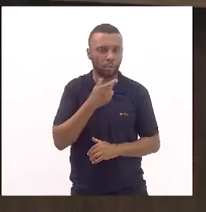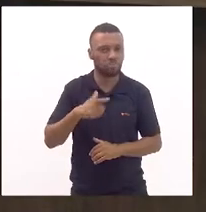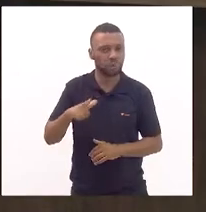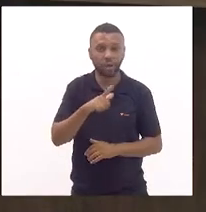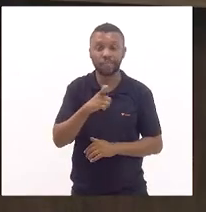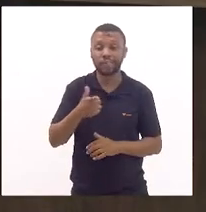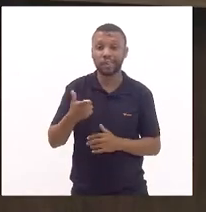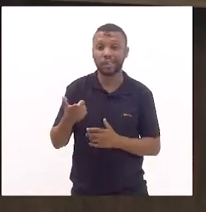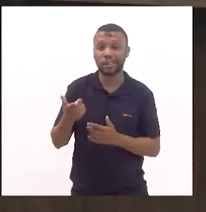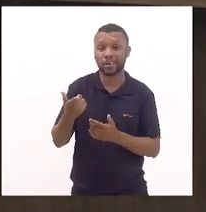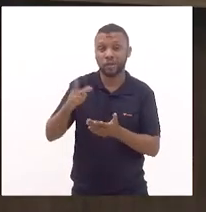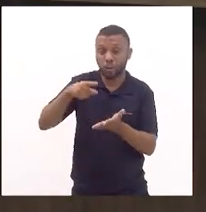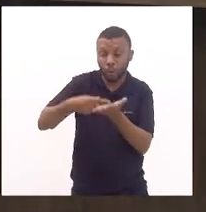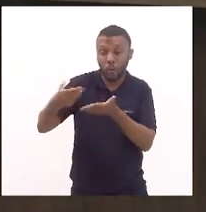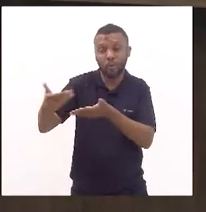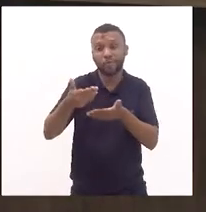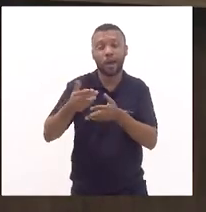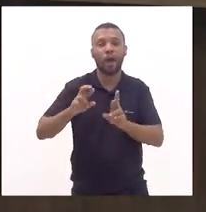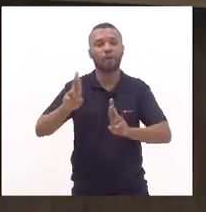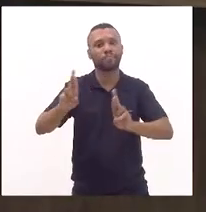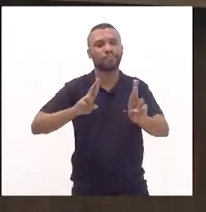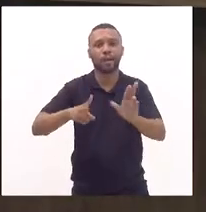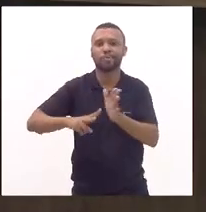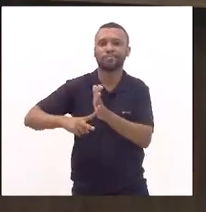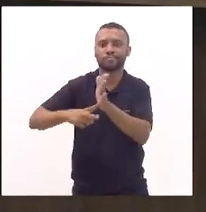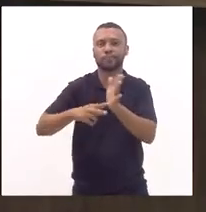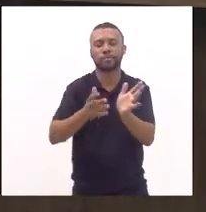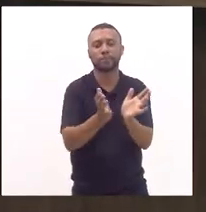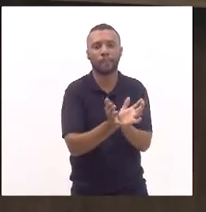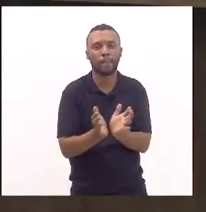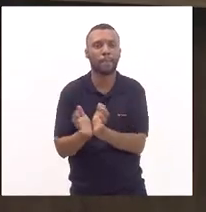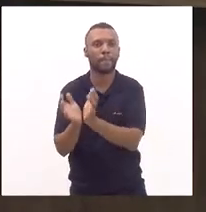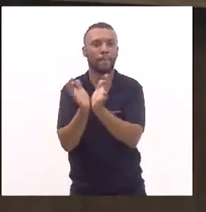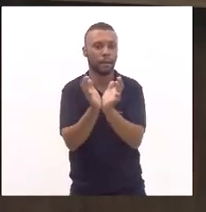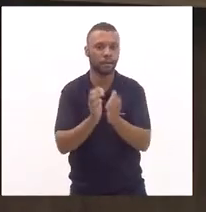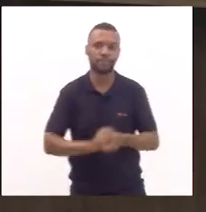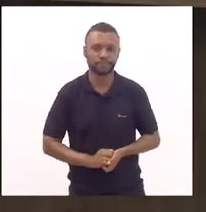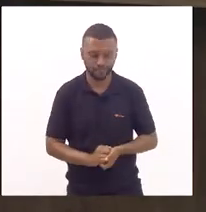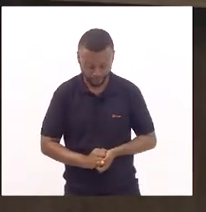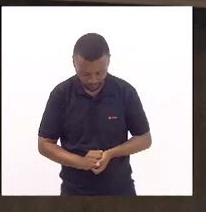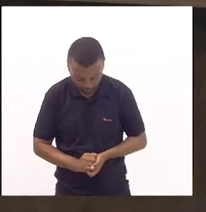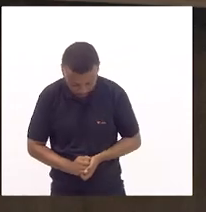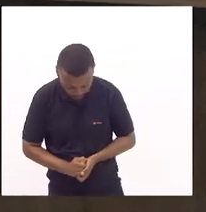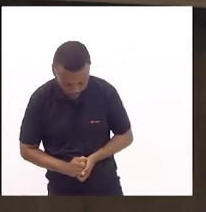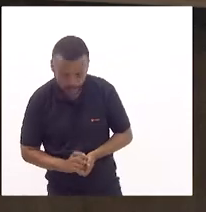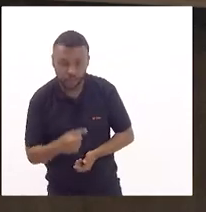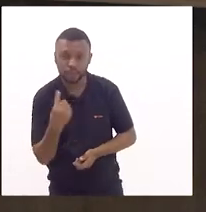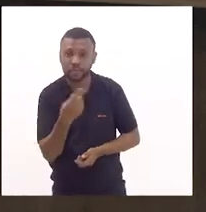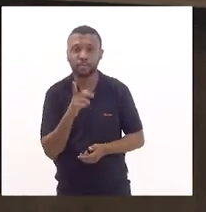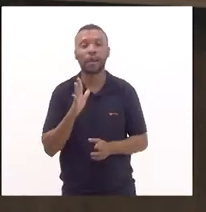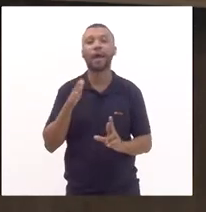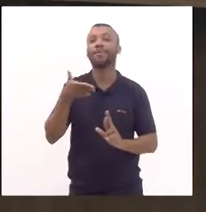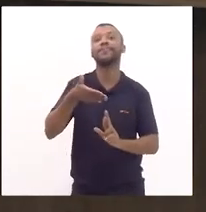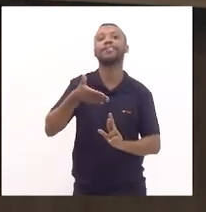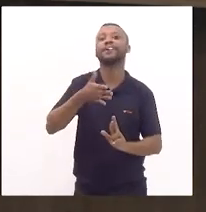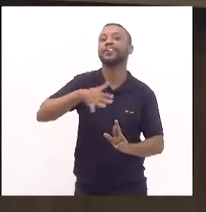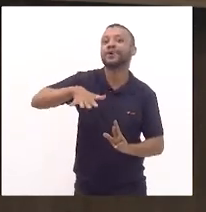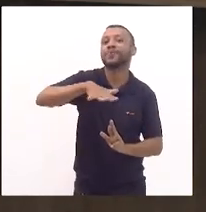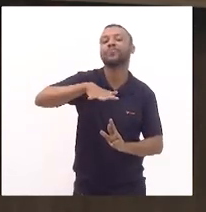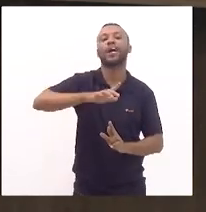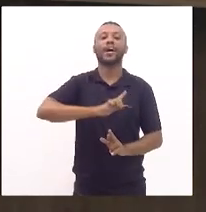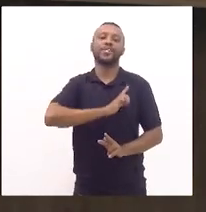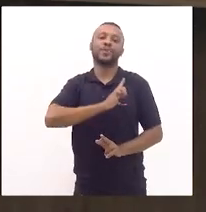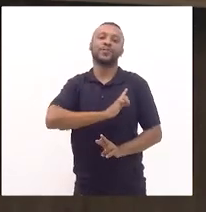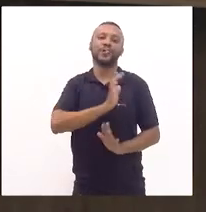os representantes aqui no Parlamento, com as entidades de classe, e nos fez fazer referências à sua